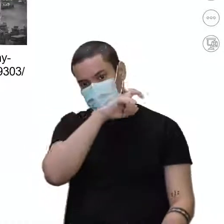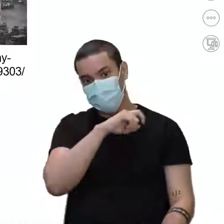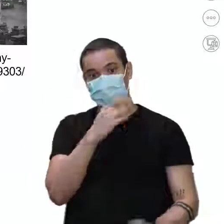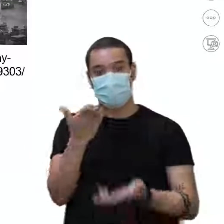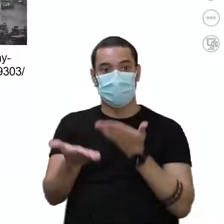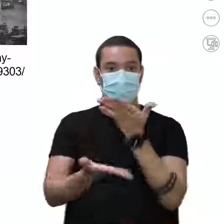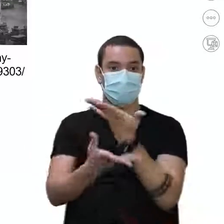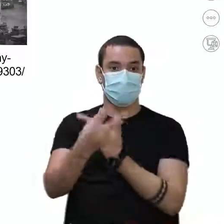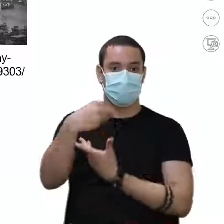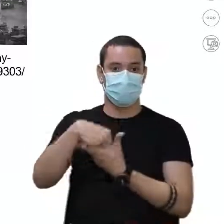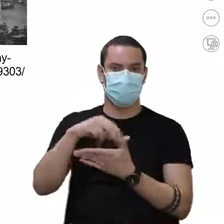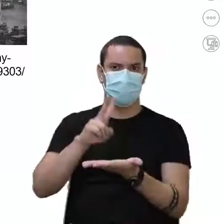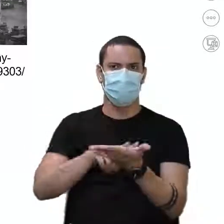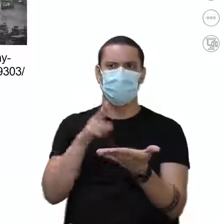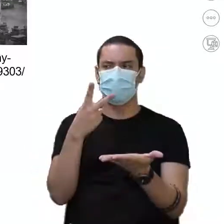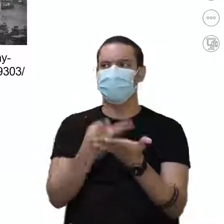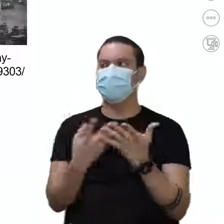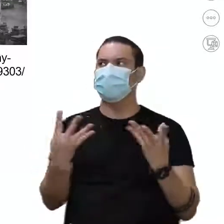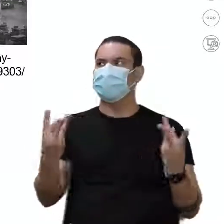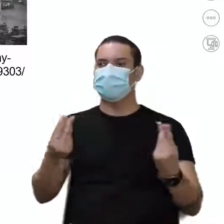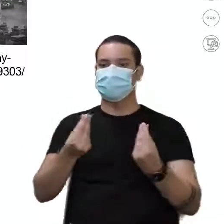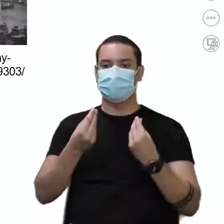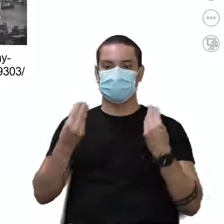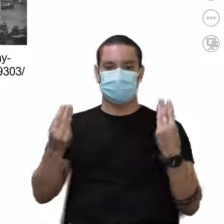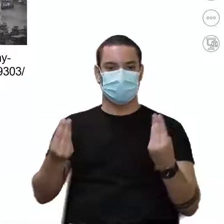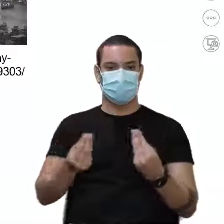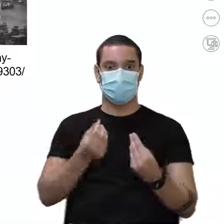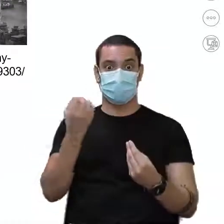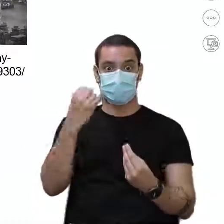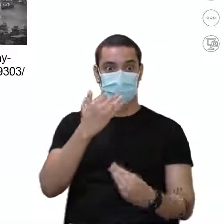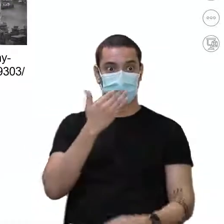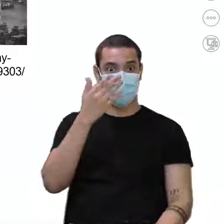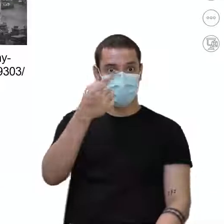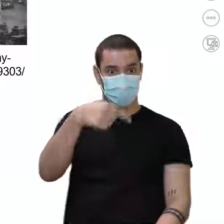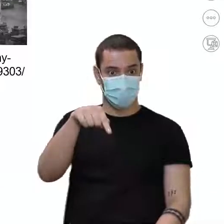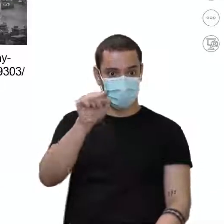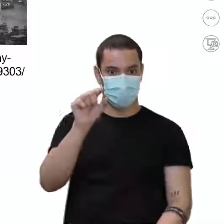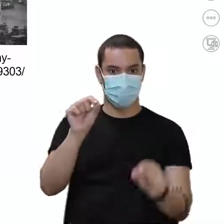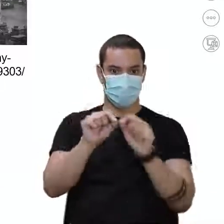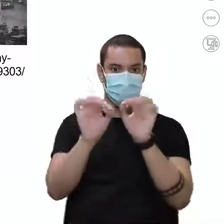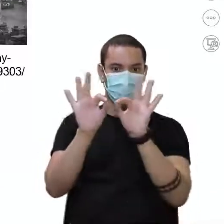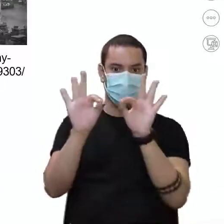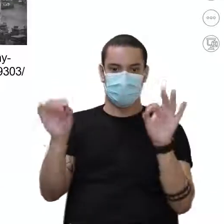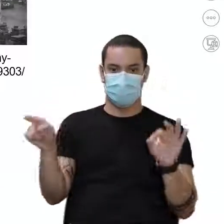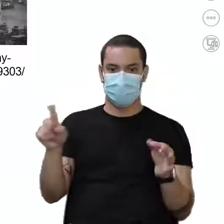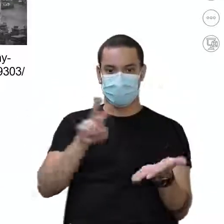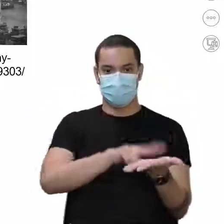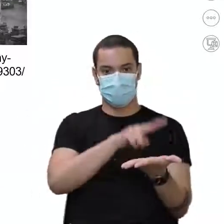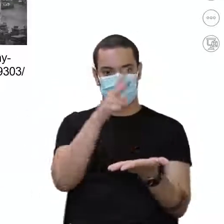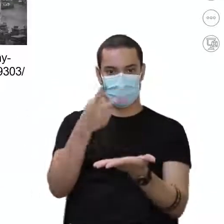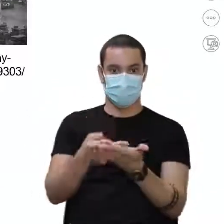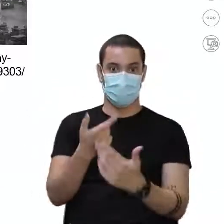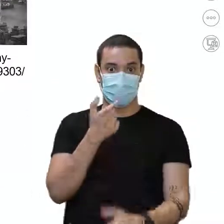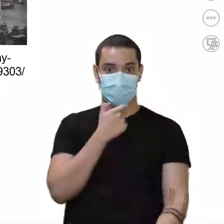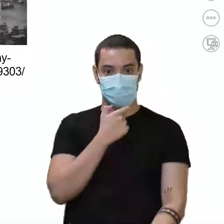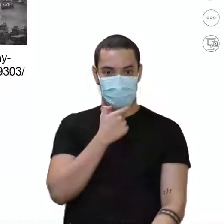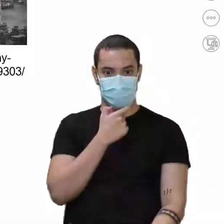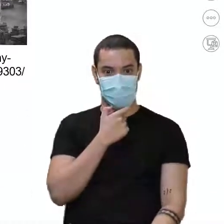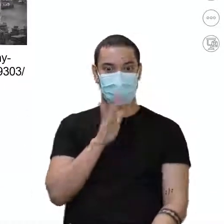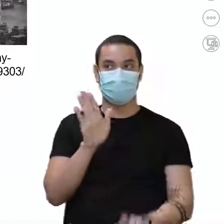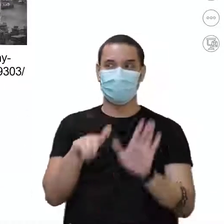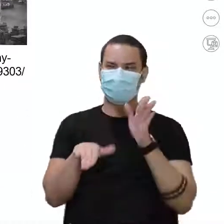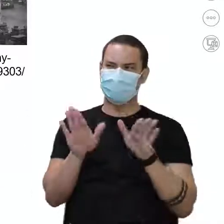E na tradução você fica, vamos supor, se eu peço para você passar essa frase aqui para o inglês, você fica um